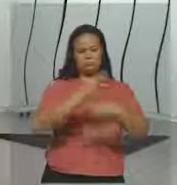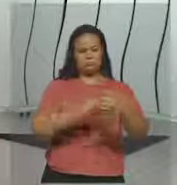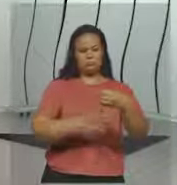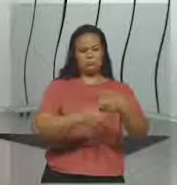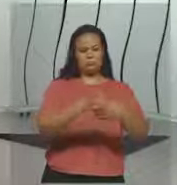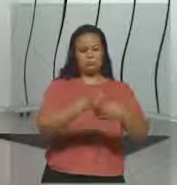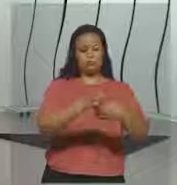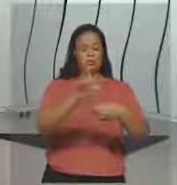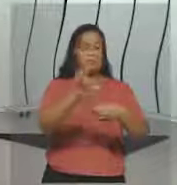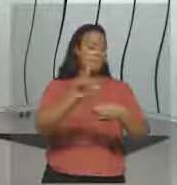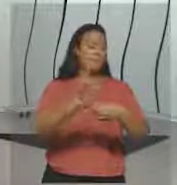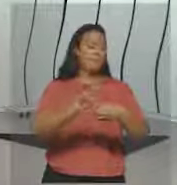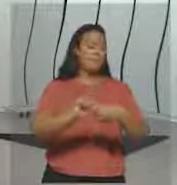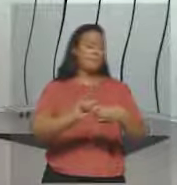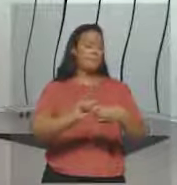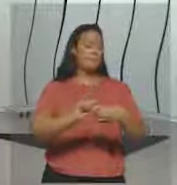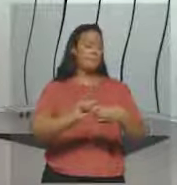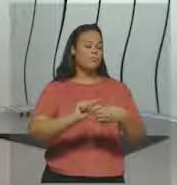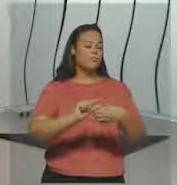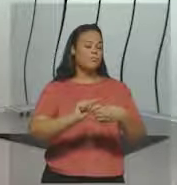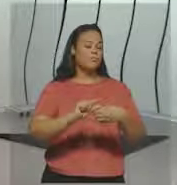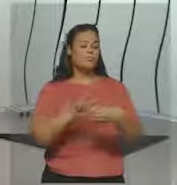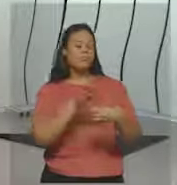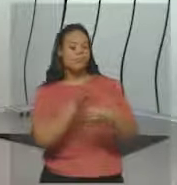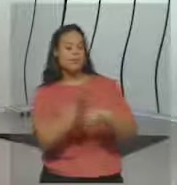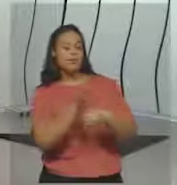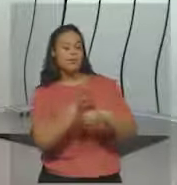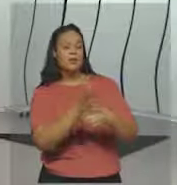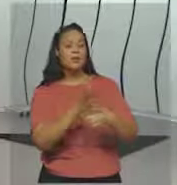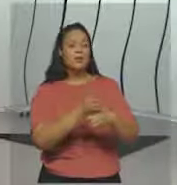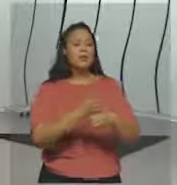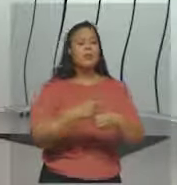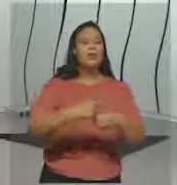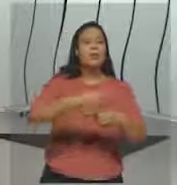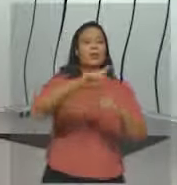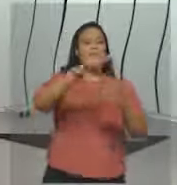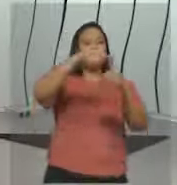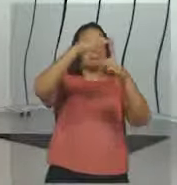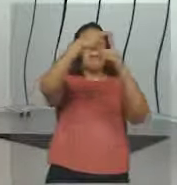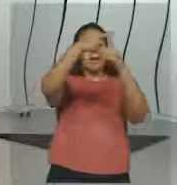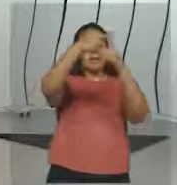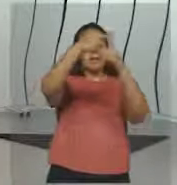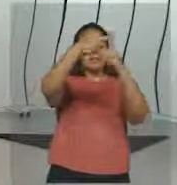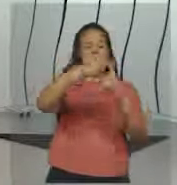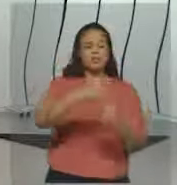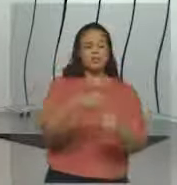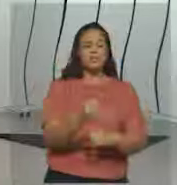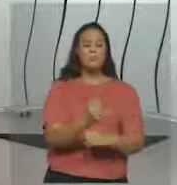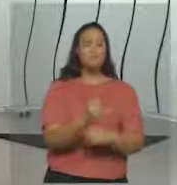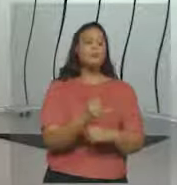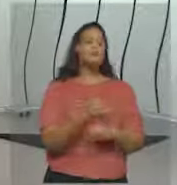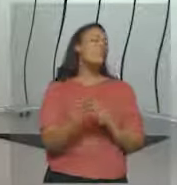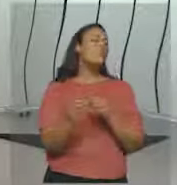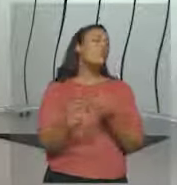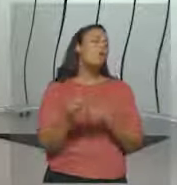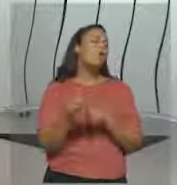tem menos e ir em direção ao que tem mais, ou algo que tem mais e ir em direção ao que tem